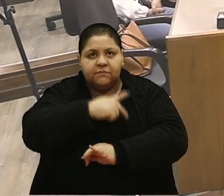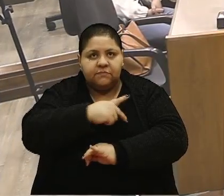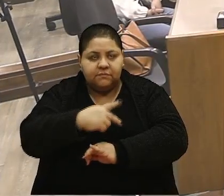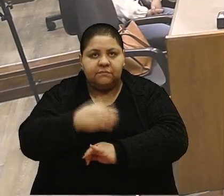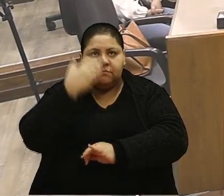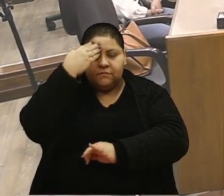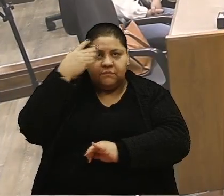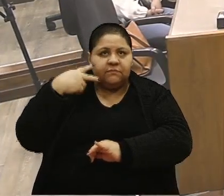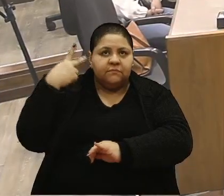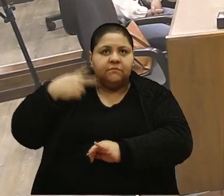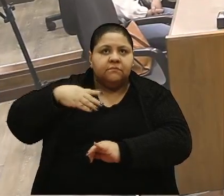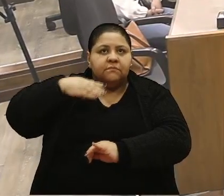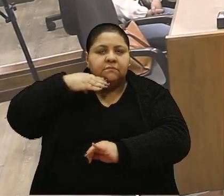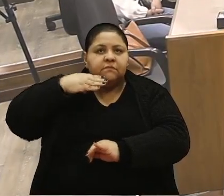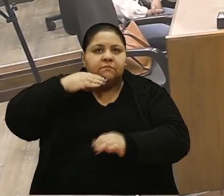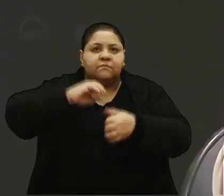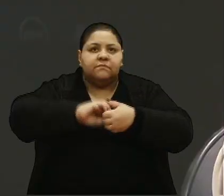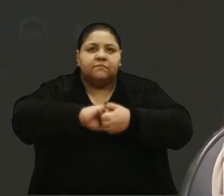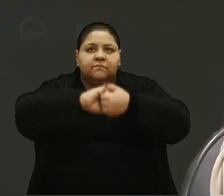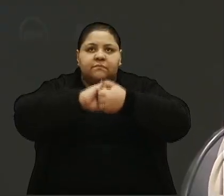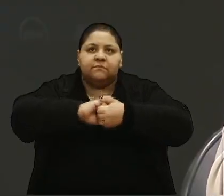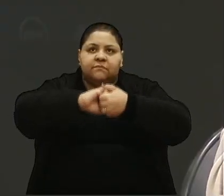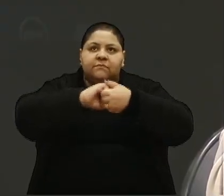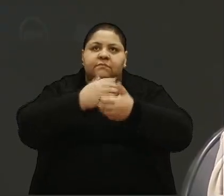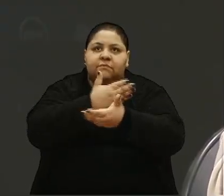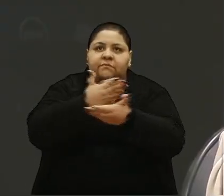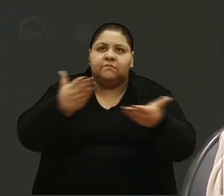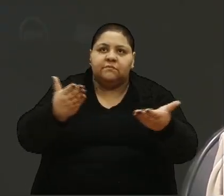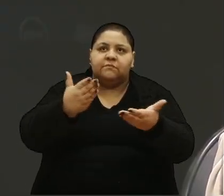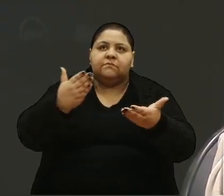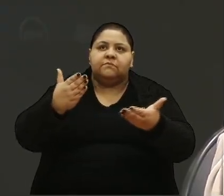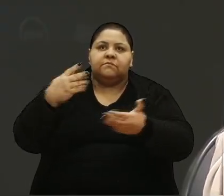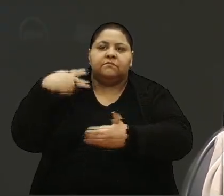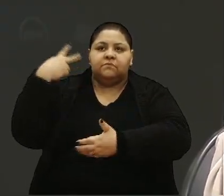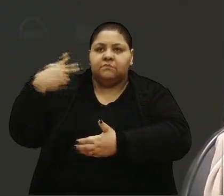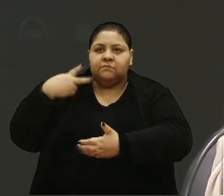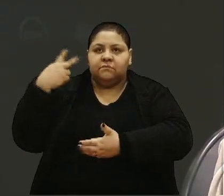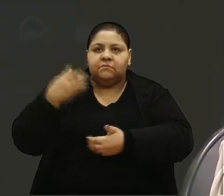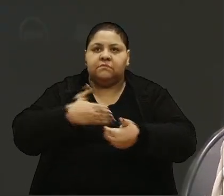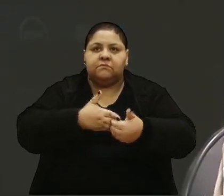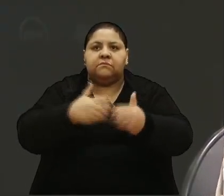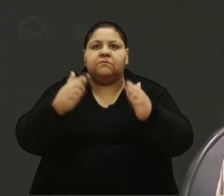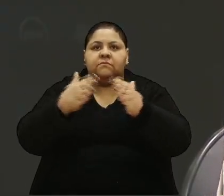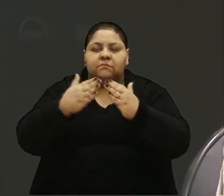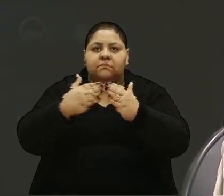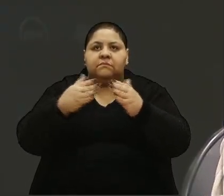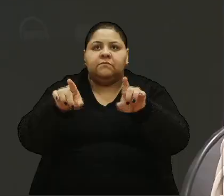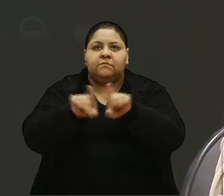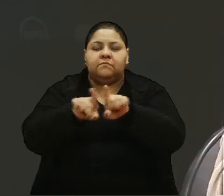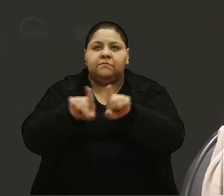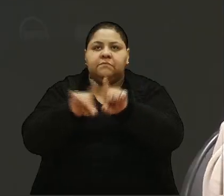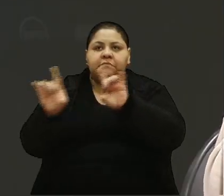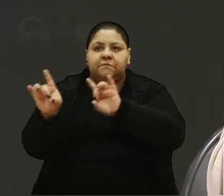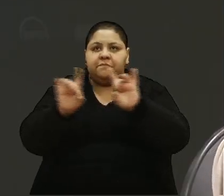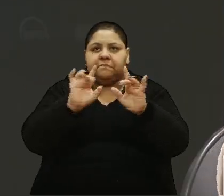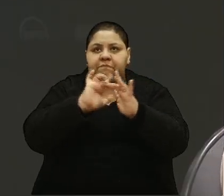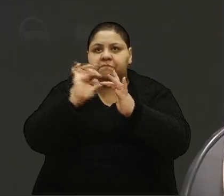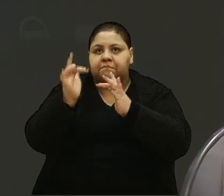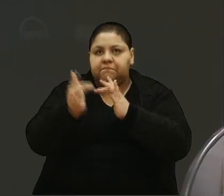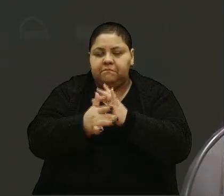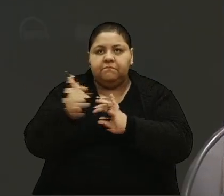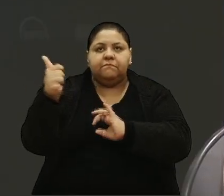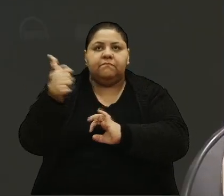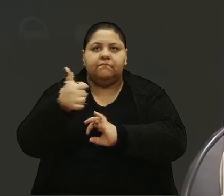Alexandre Bortoluz. Meus cumprimentos aos senhores, aos demais vereadores dessa casa, que nos acompanham de casa e também que nos acompanham pelas redes sociais. Queria